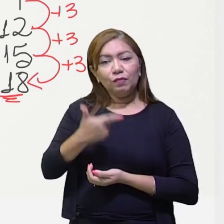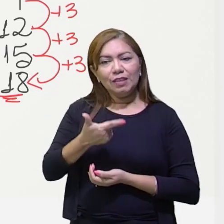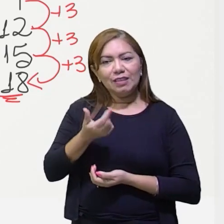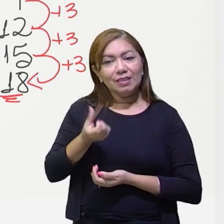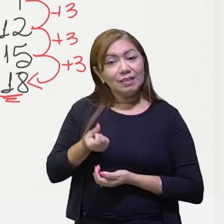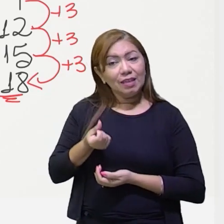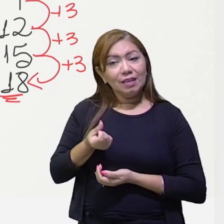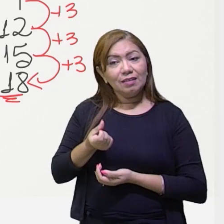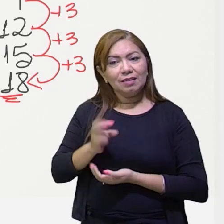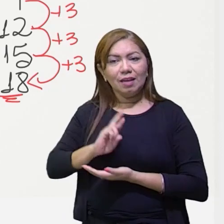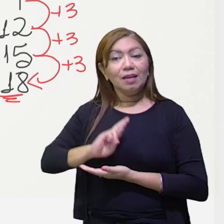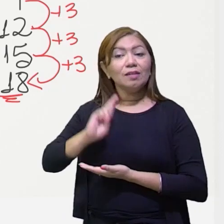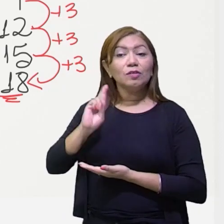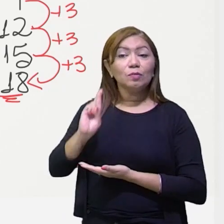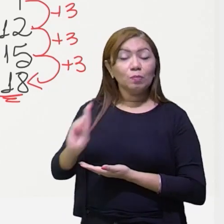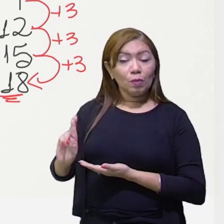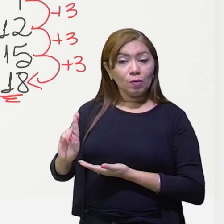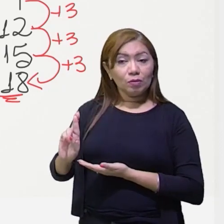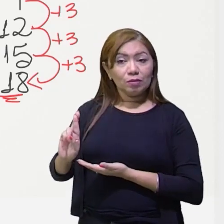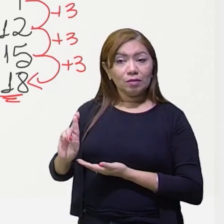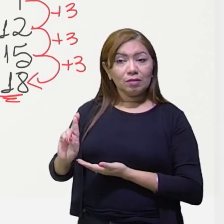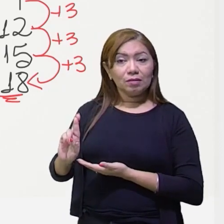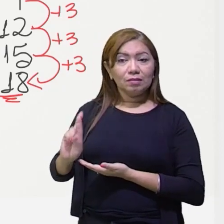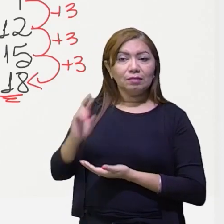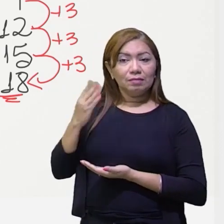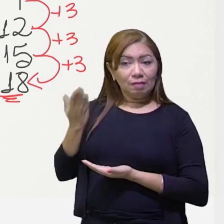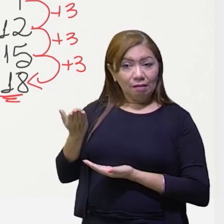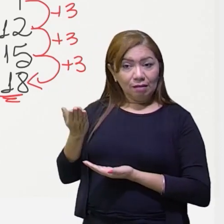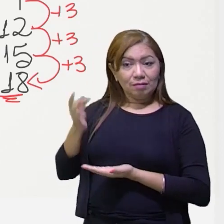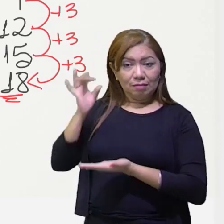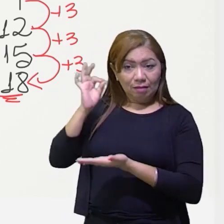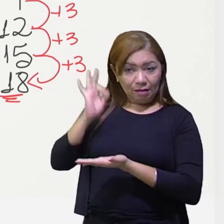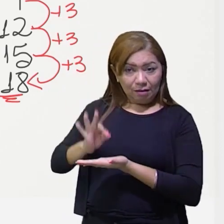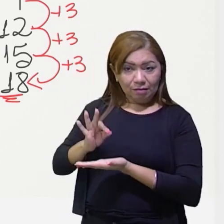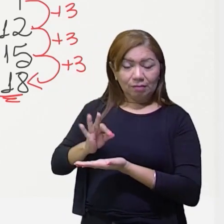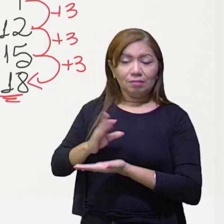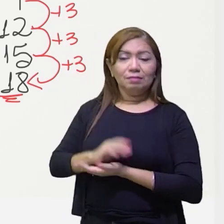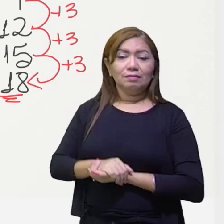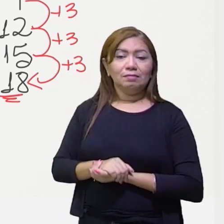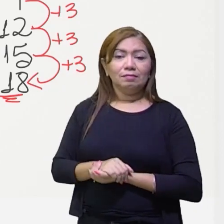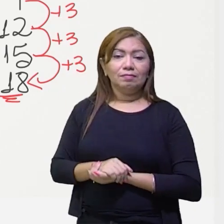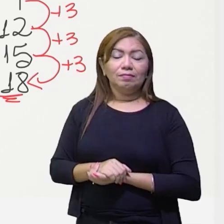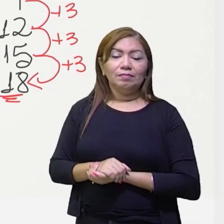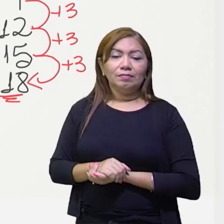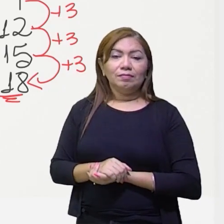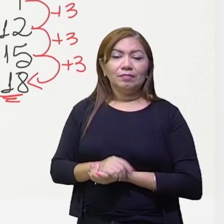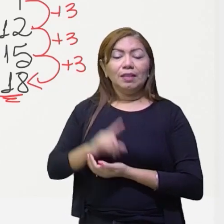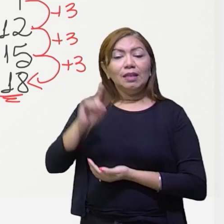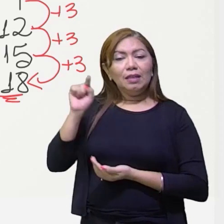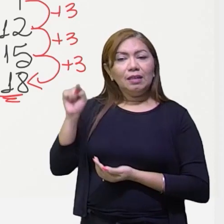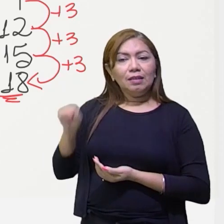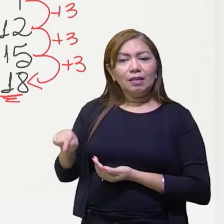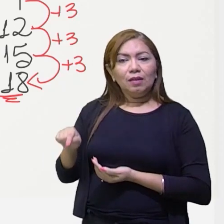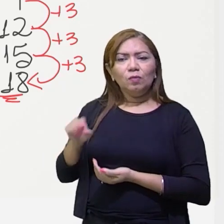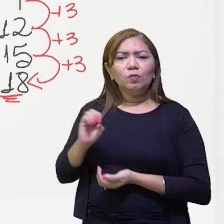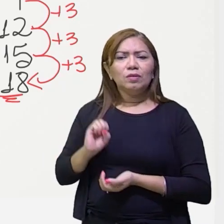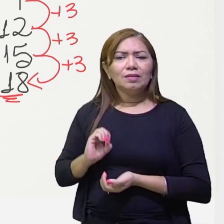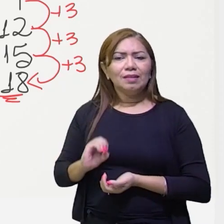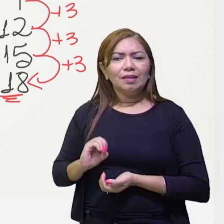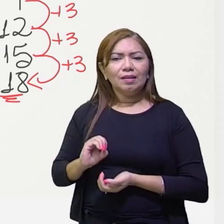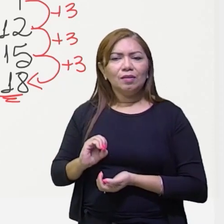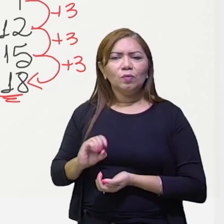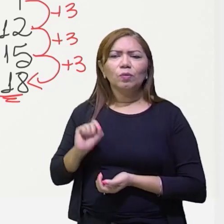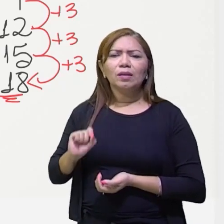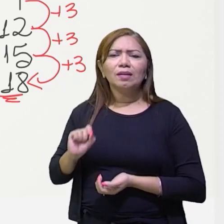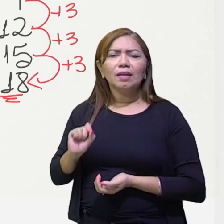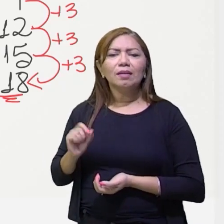é o quociente, professor? É o resultado dessa divisão entre o dividendo e o divisor. E o zero, professor? O